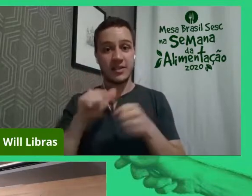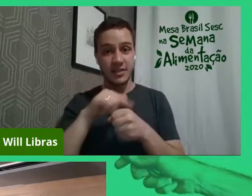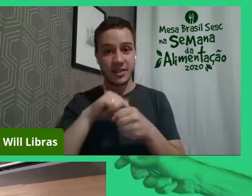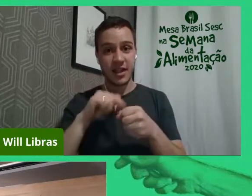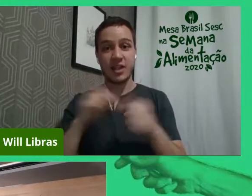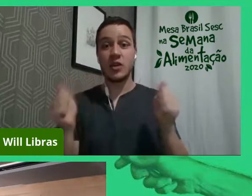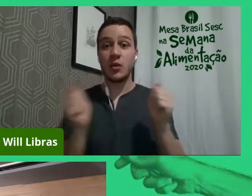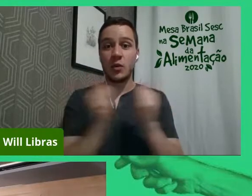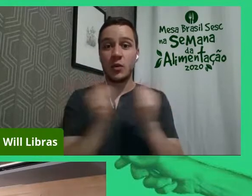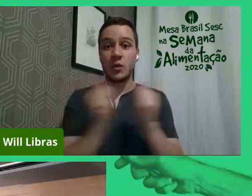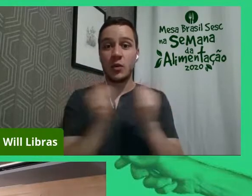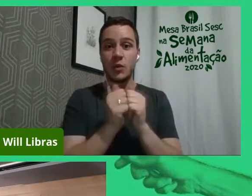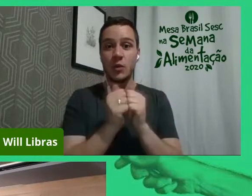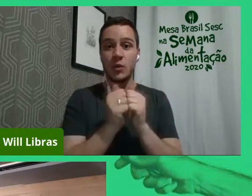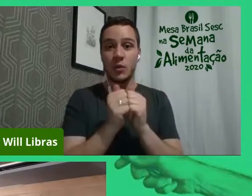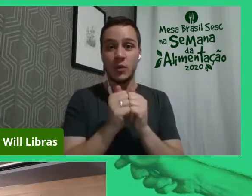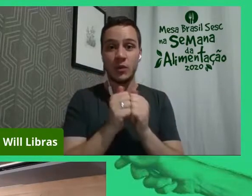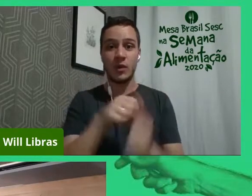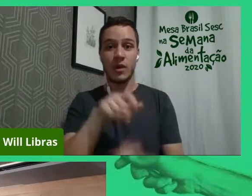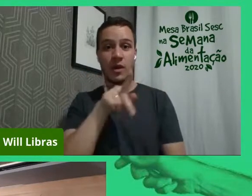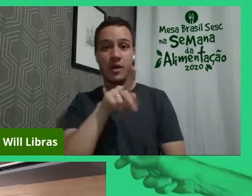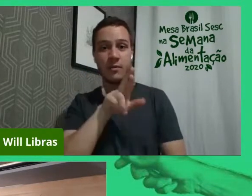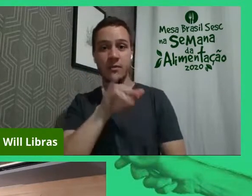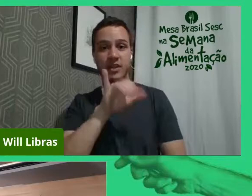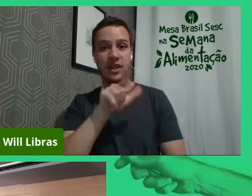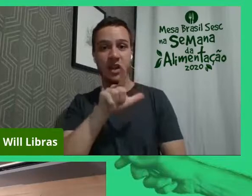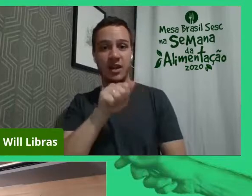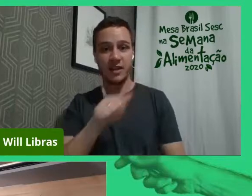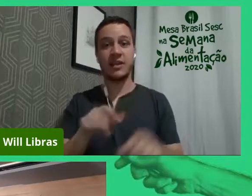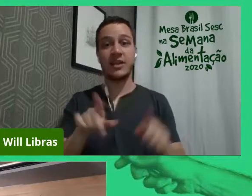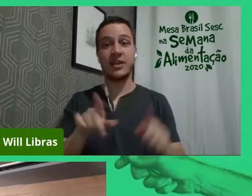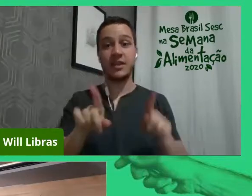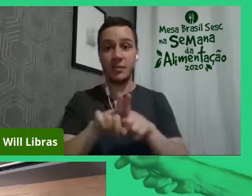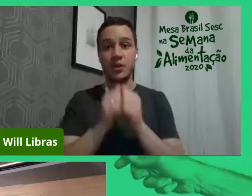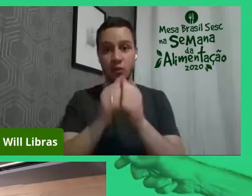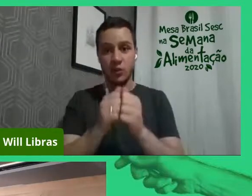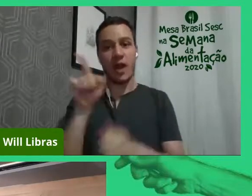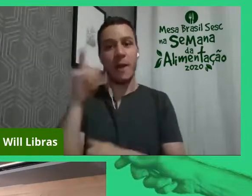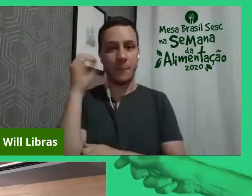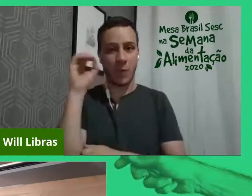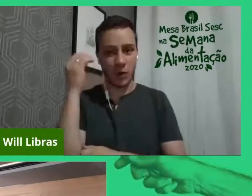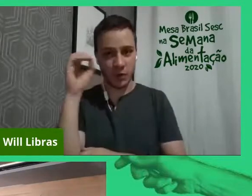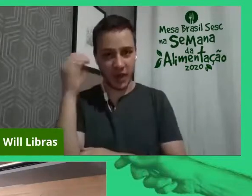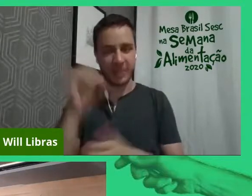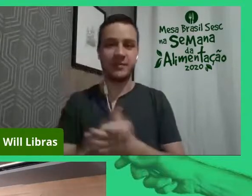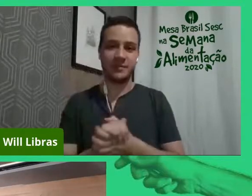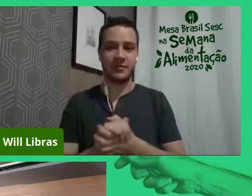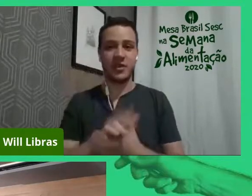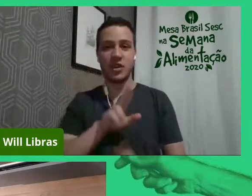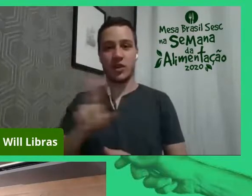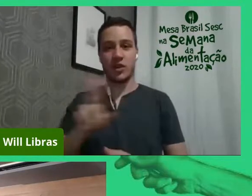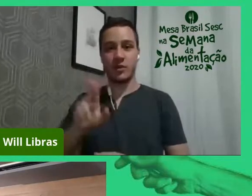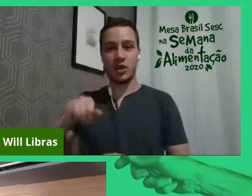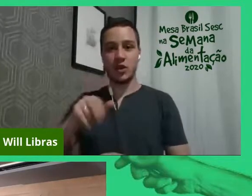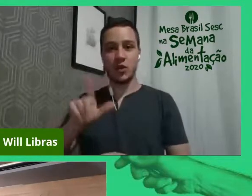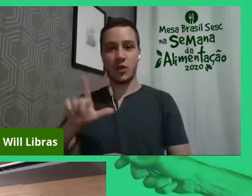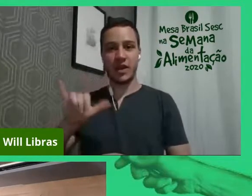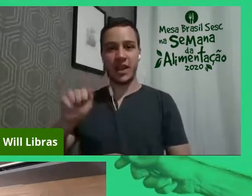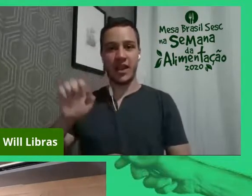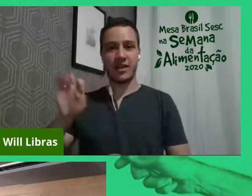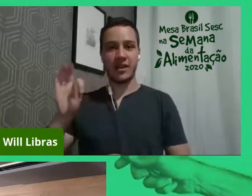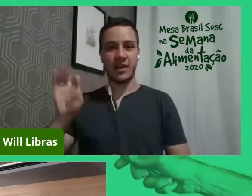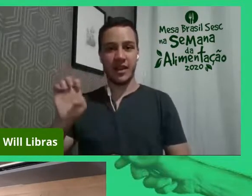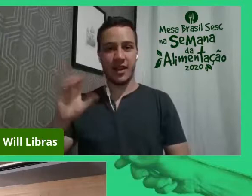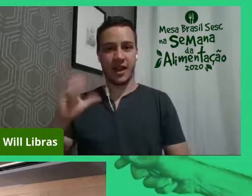que é nutricionista do Mesa Brasil de Porto Alegre. Então, meu nome é Juliette Carvalho. Hoje eu vou fazer